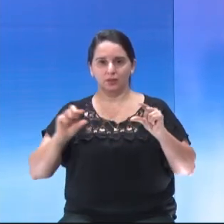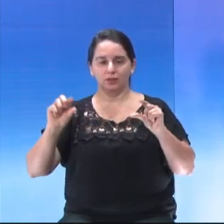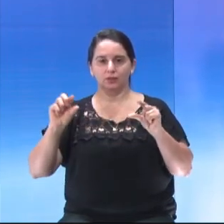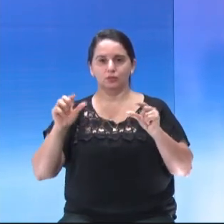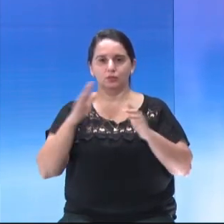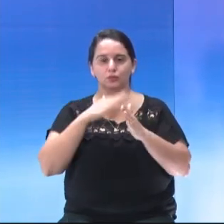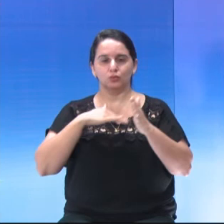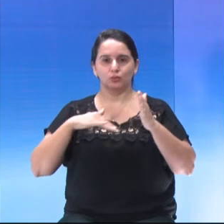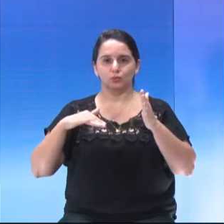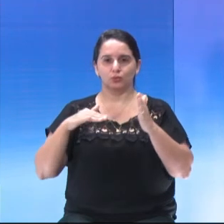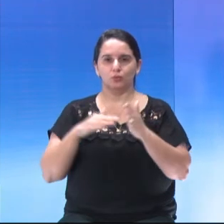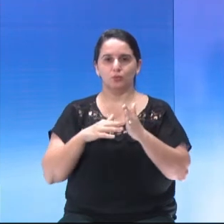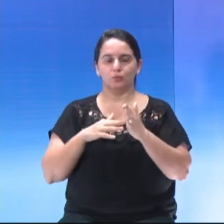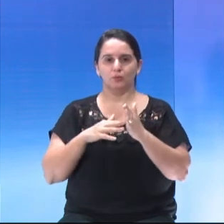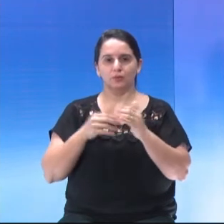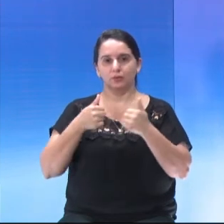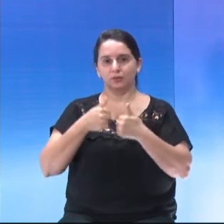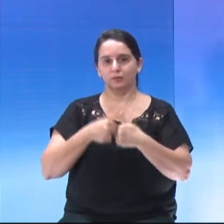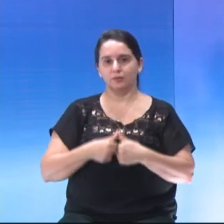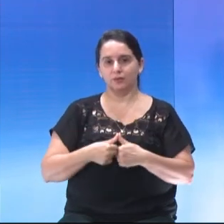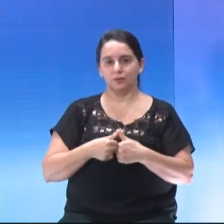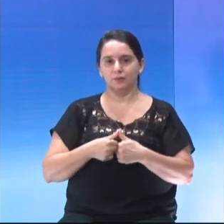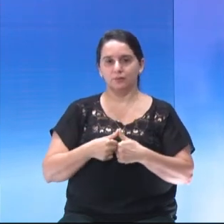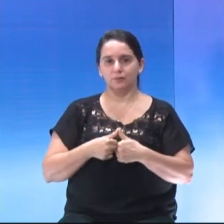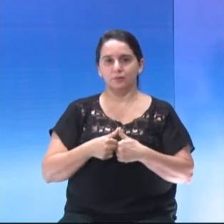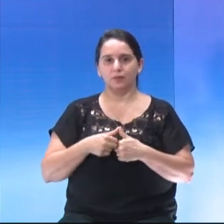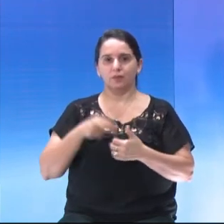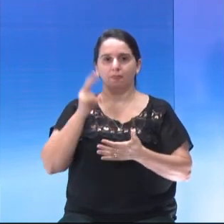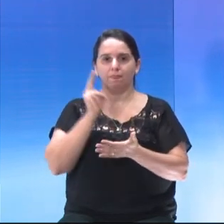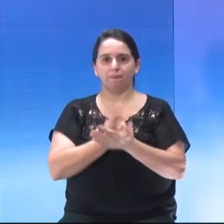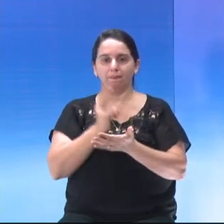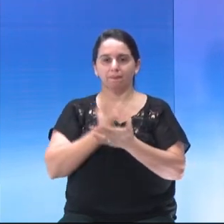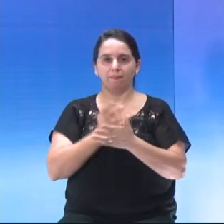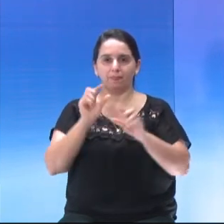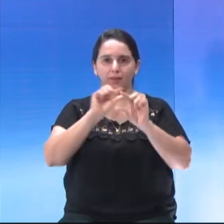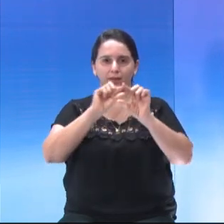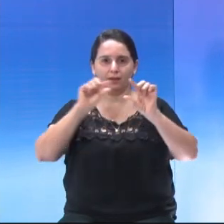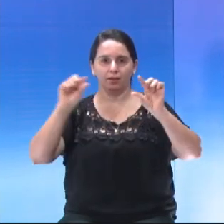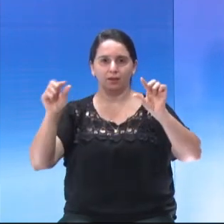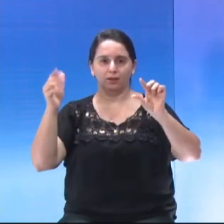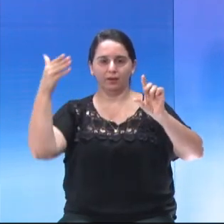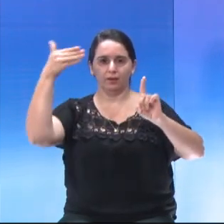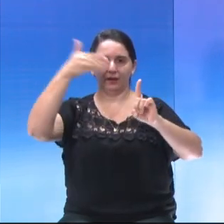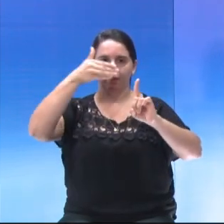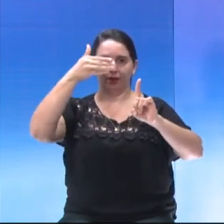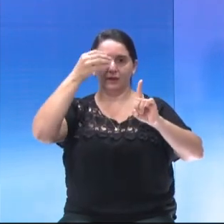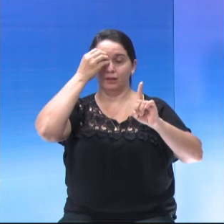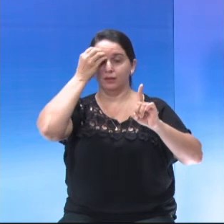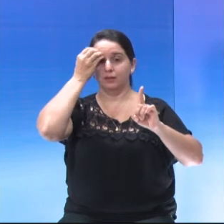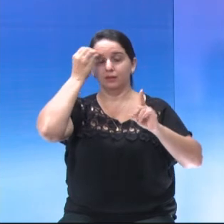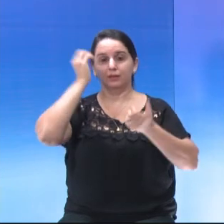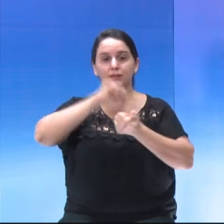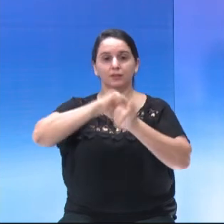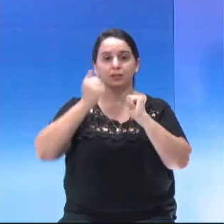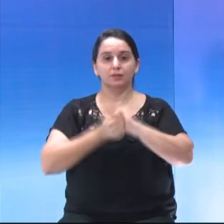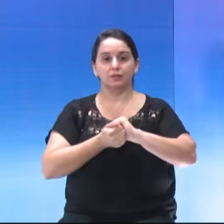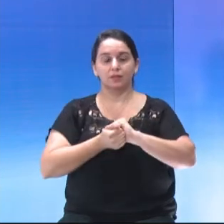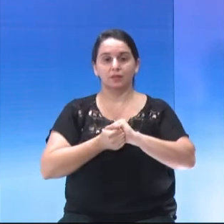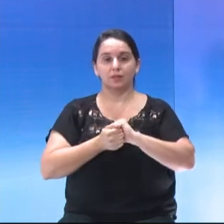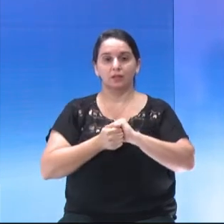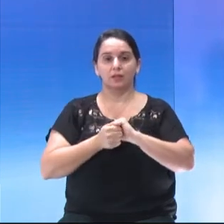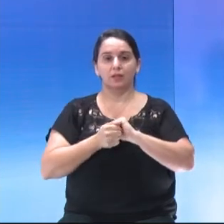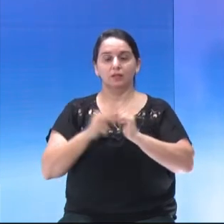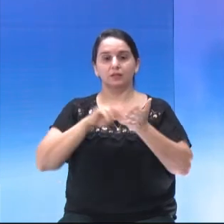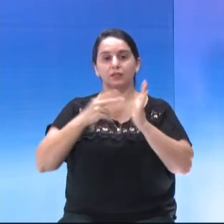essa equação global, essa equação que sobra, ela é exatamente igual à equação referência. Isso significa que